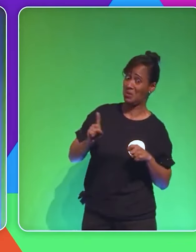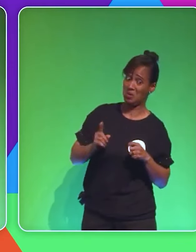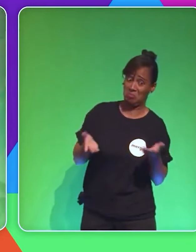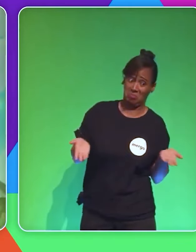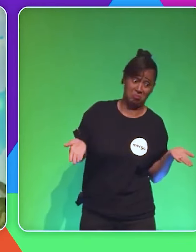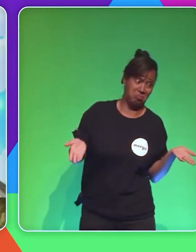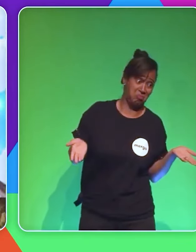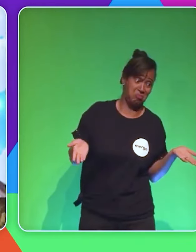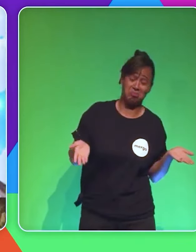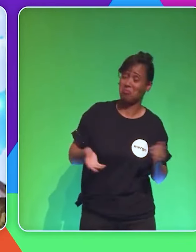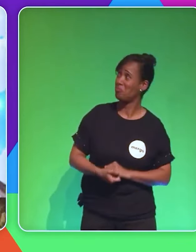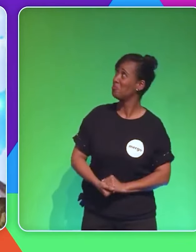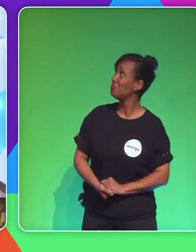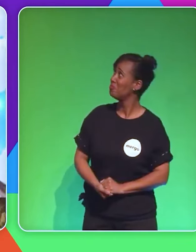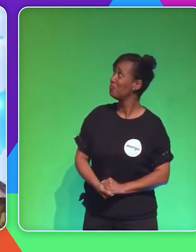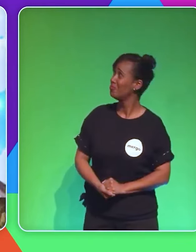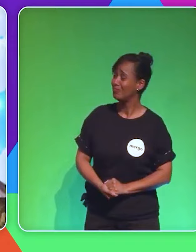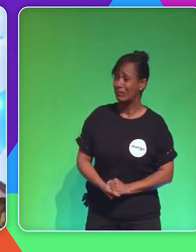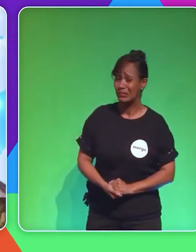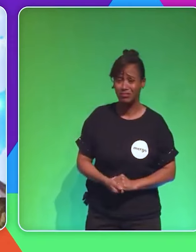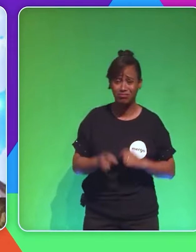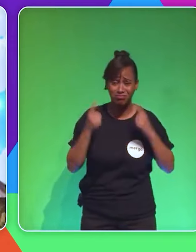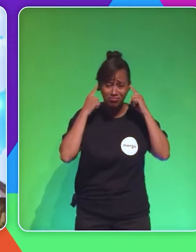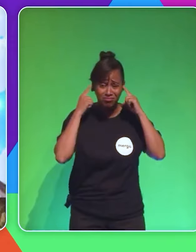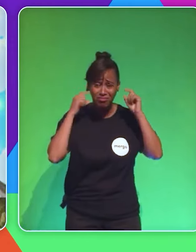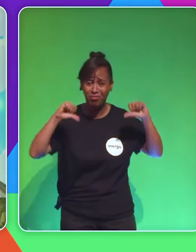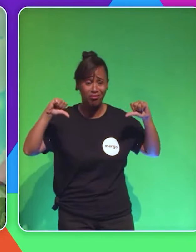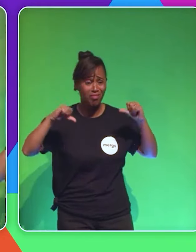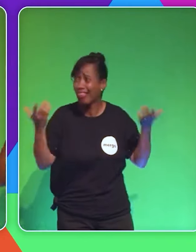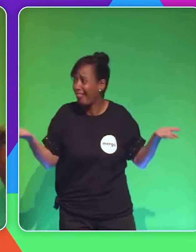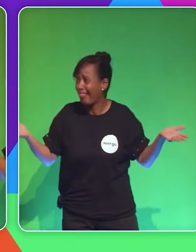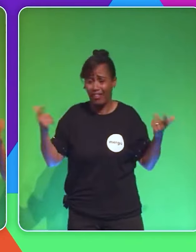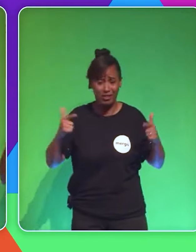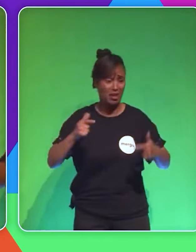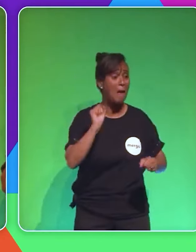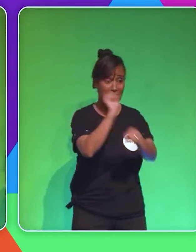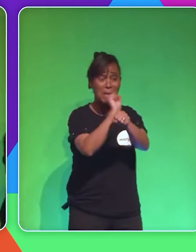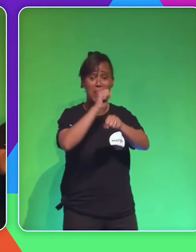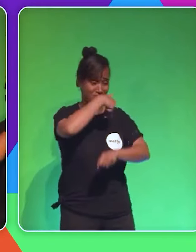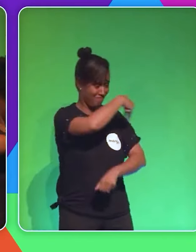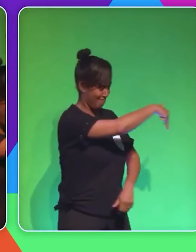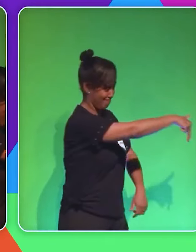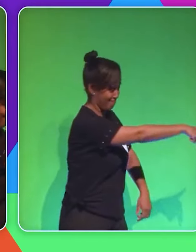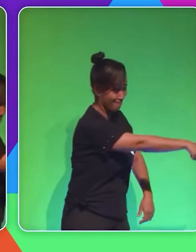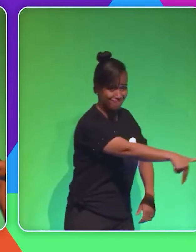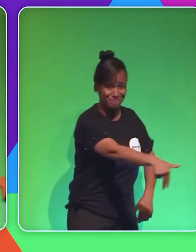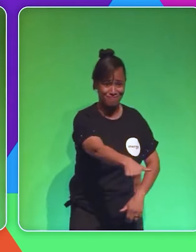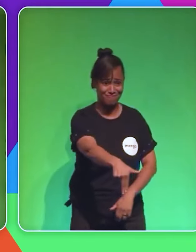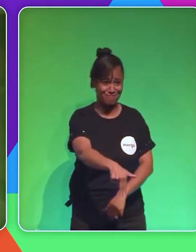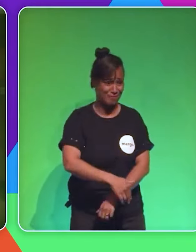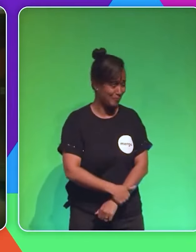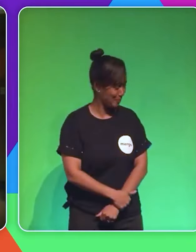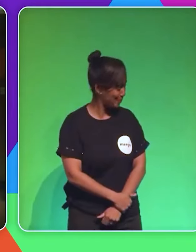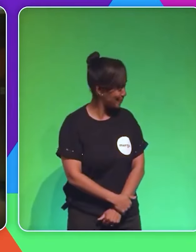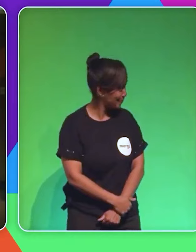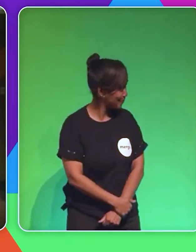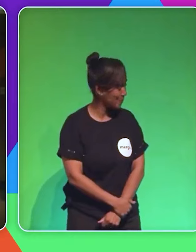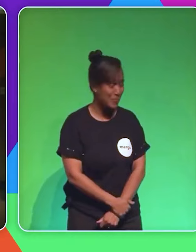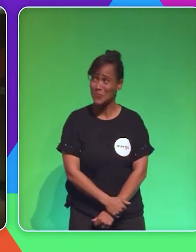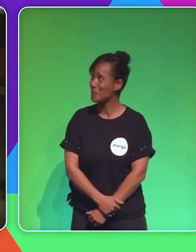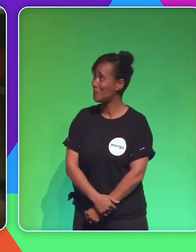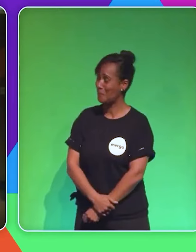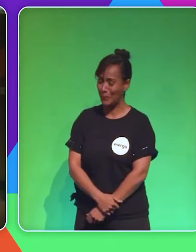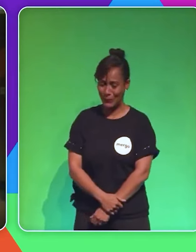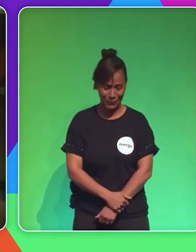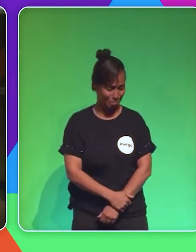aqui o áudio o áudio não vai mas vamos lá vou descer aí para vocês vamos vamos